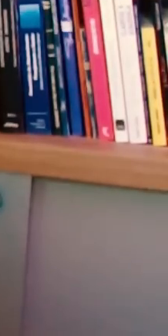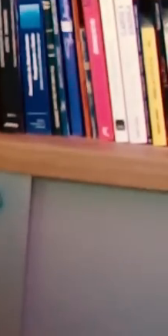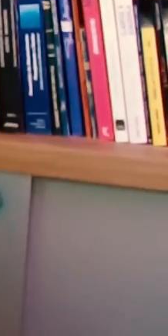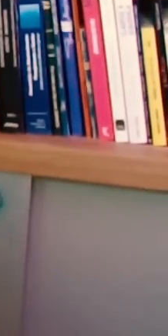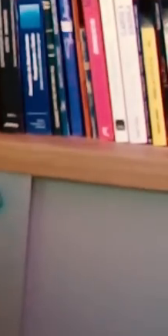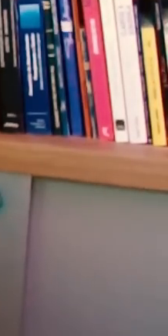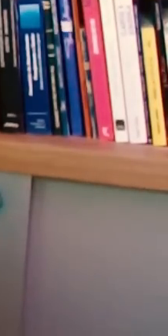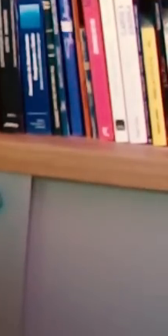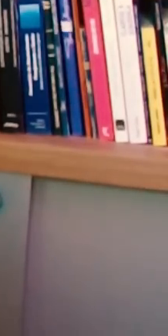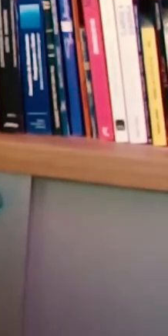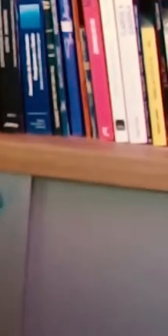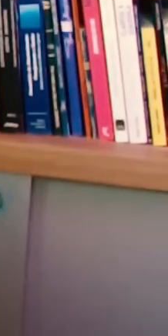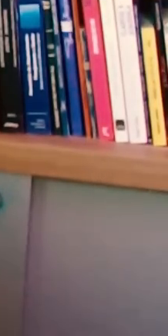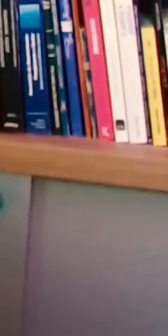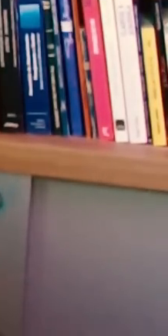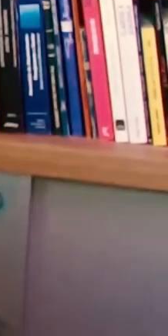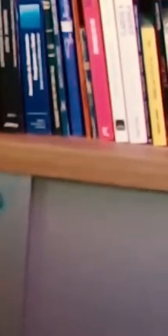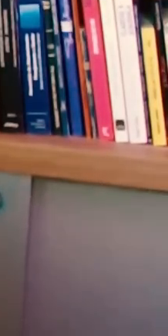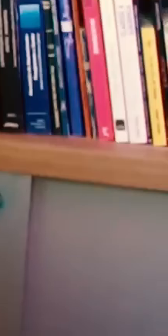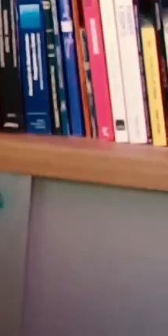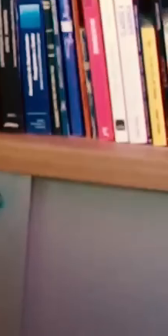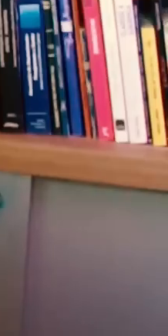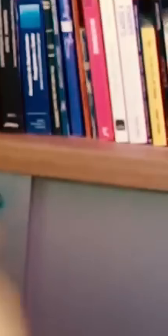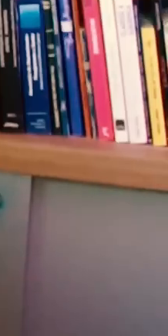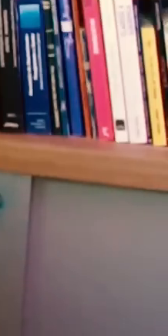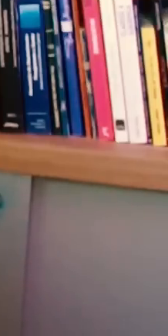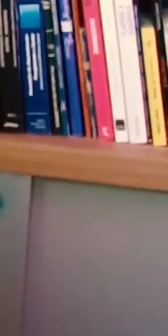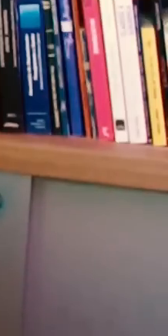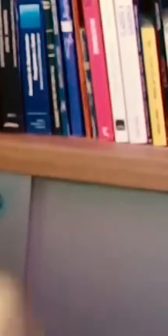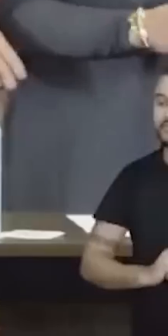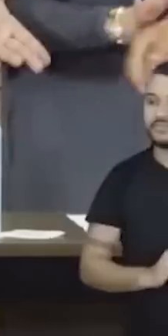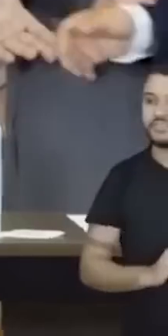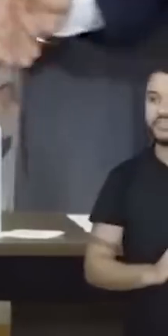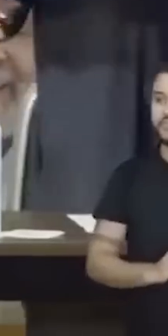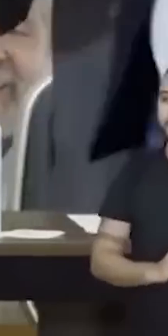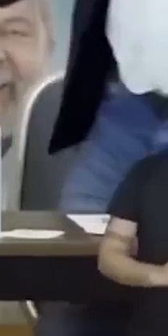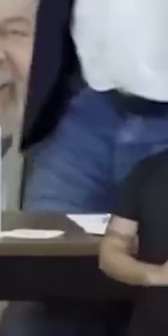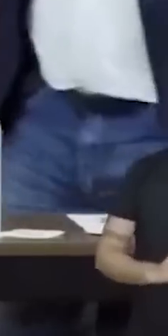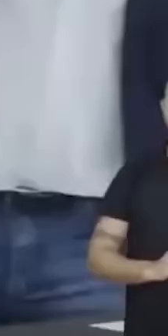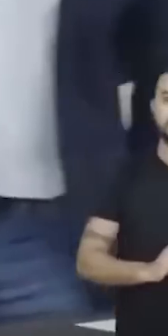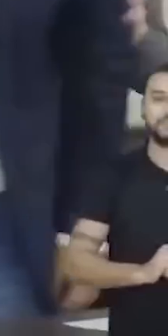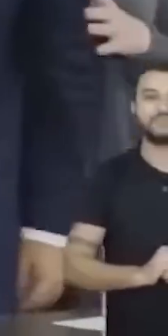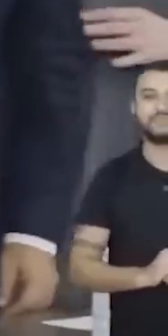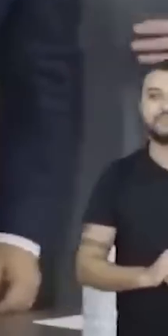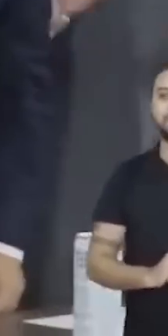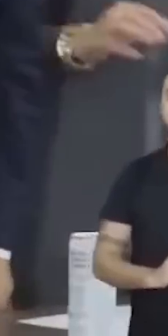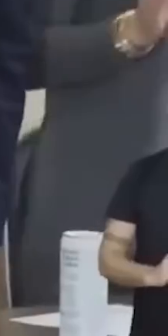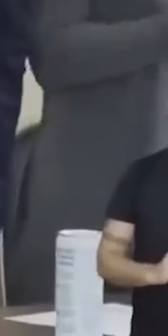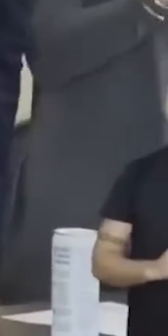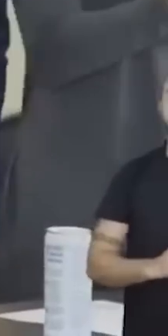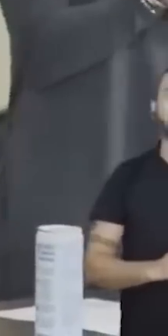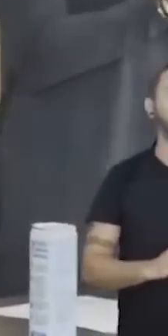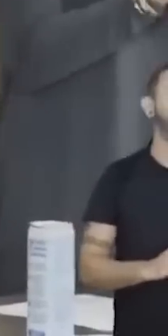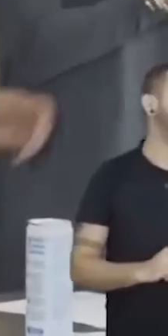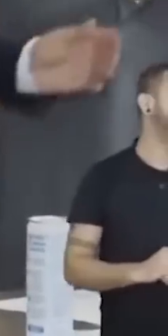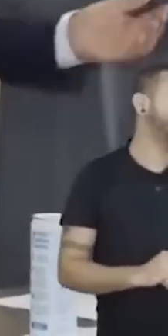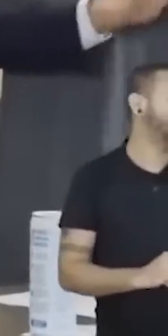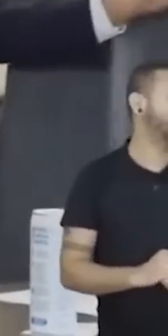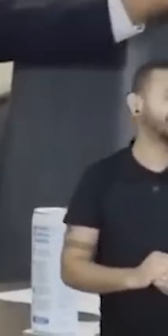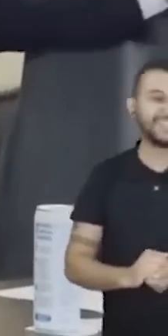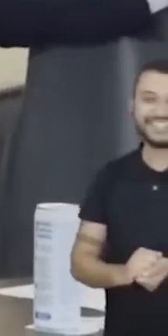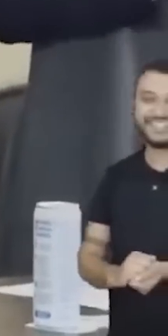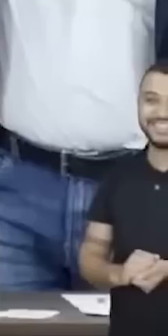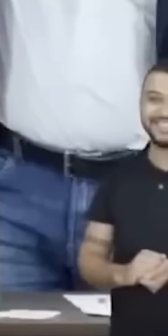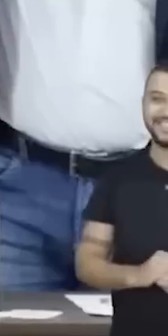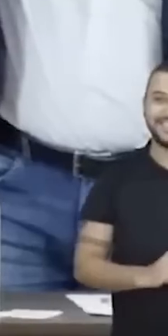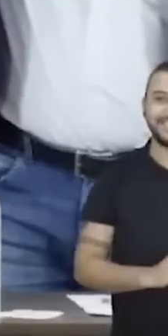nessa oportunidade que seguiria a orientação do partido. E o partido dele, o PDT, vai com Lula. Acontece